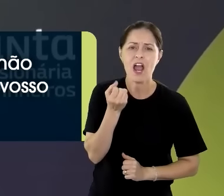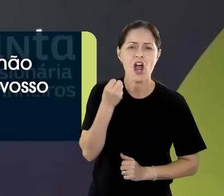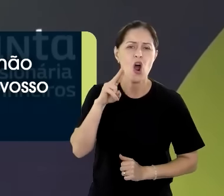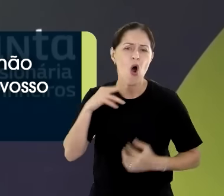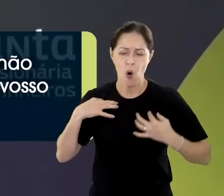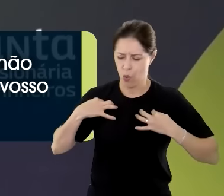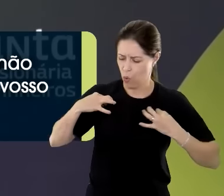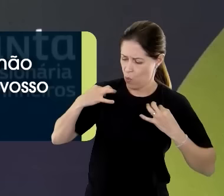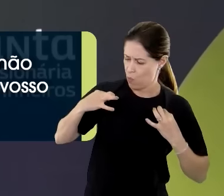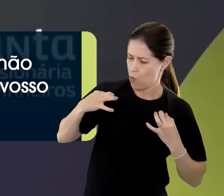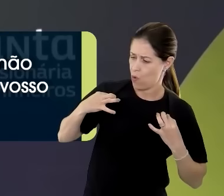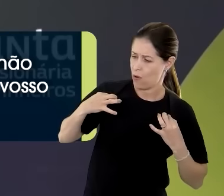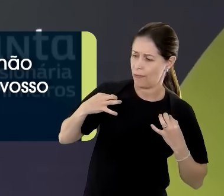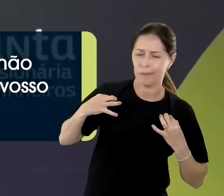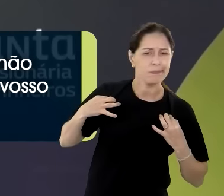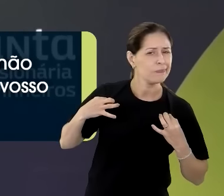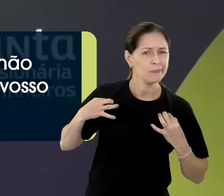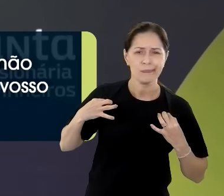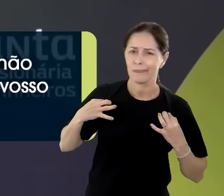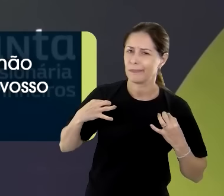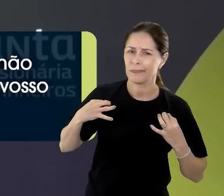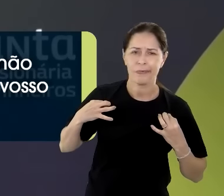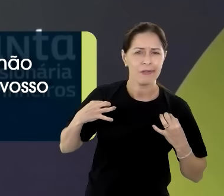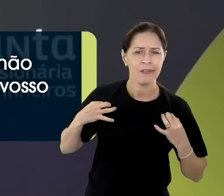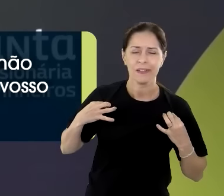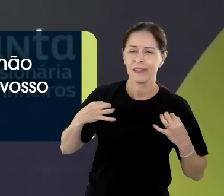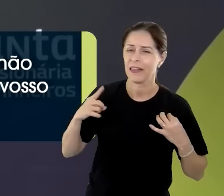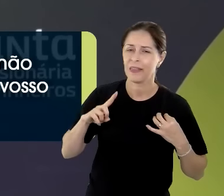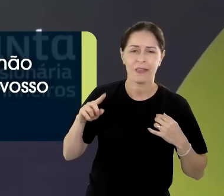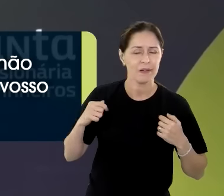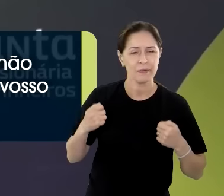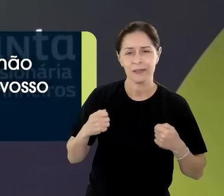nem pelo vosso corpo com o que haveis de vestir.